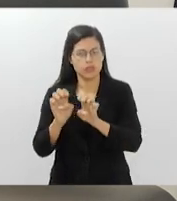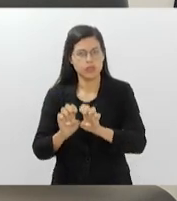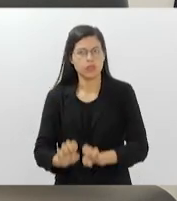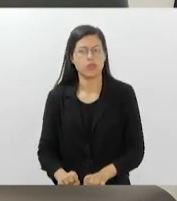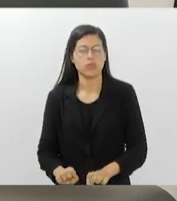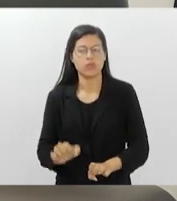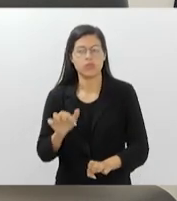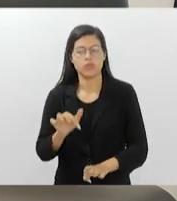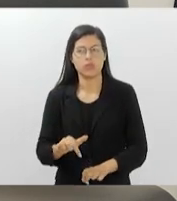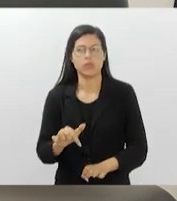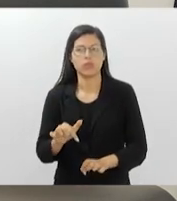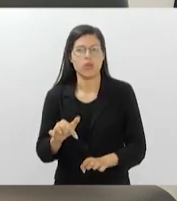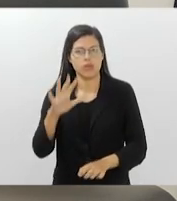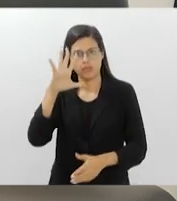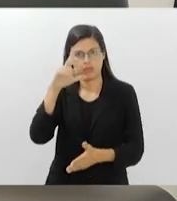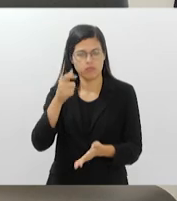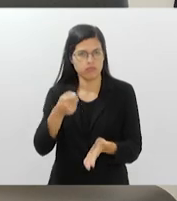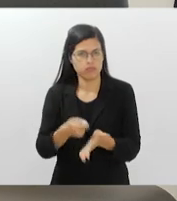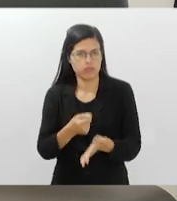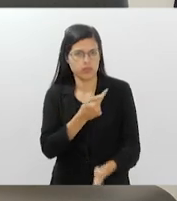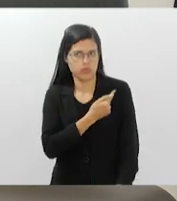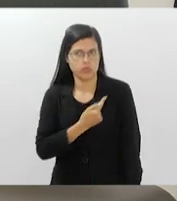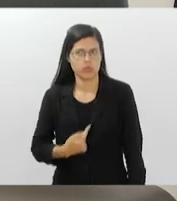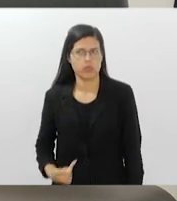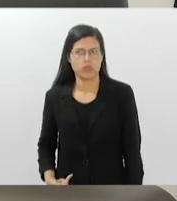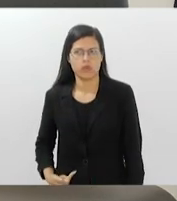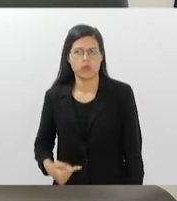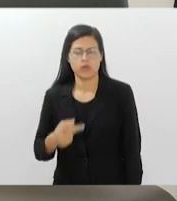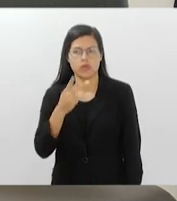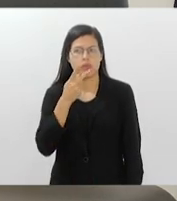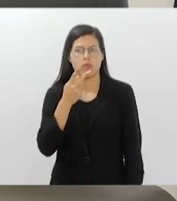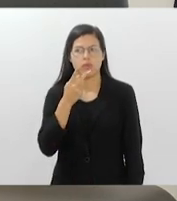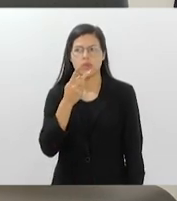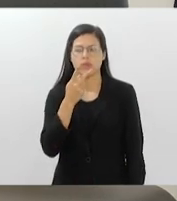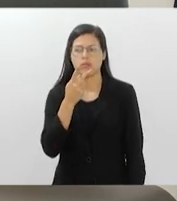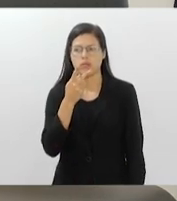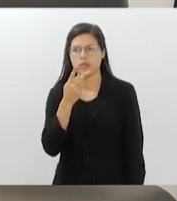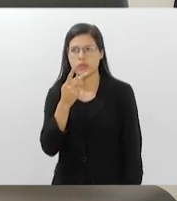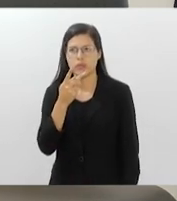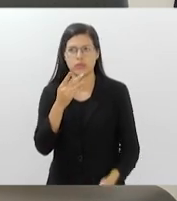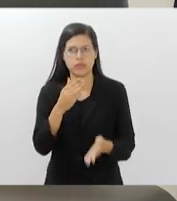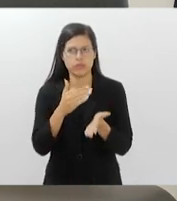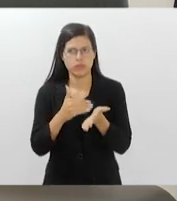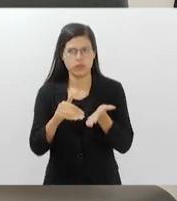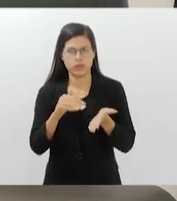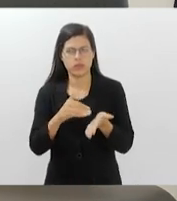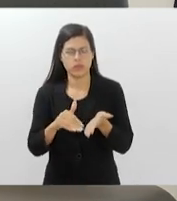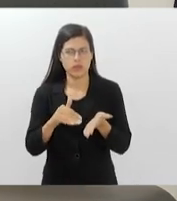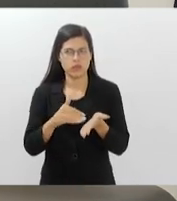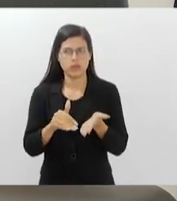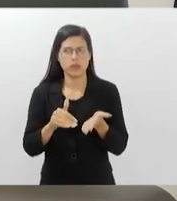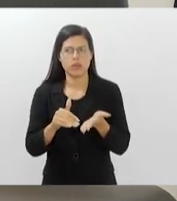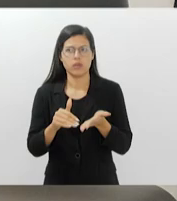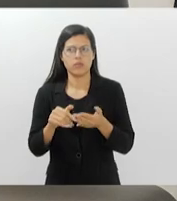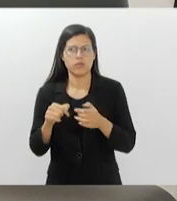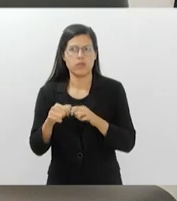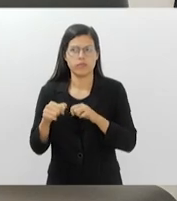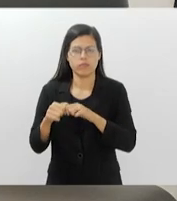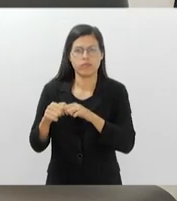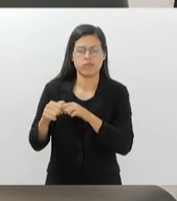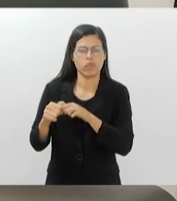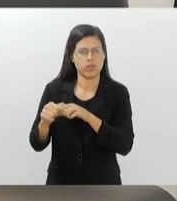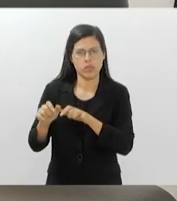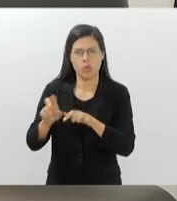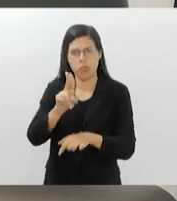decisão do governo né alegando que eh as secretarias não executavam o